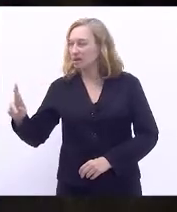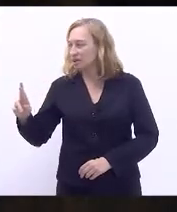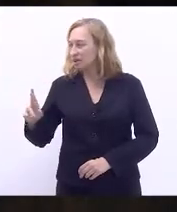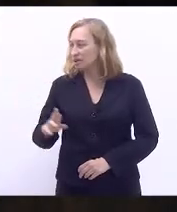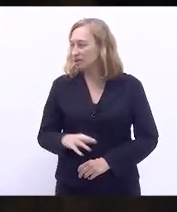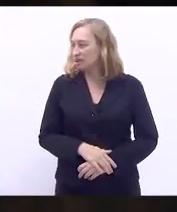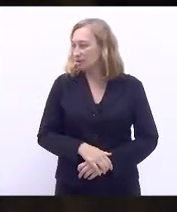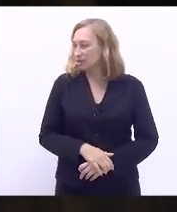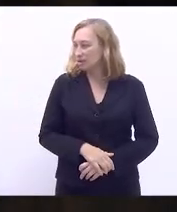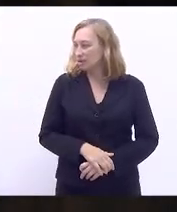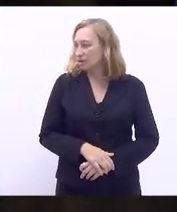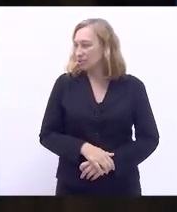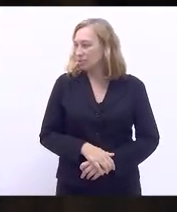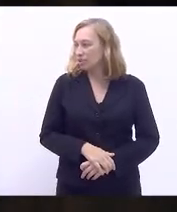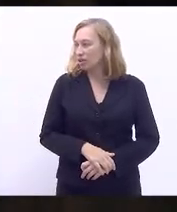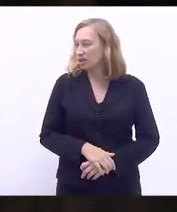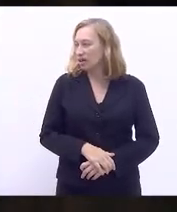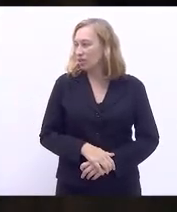Deputado Marcos Miller.